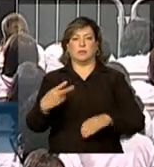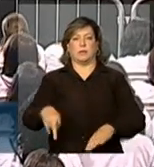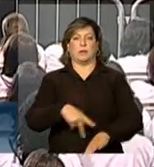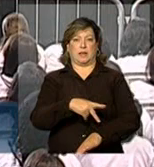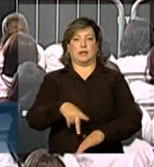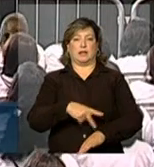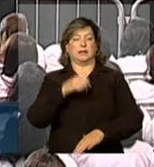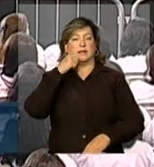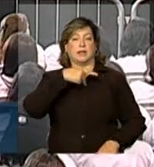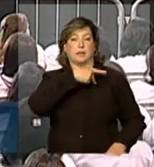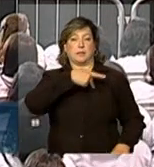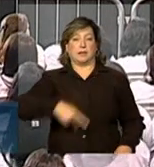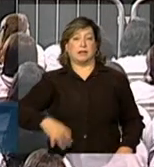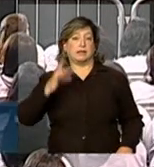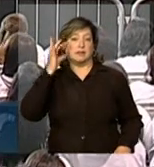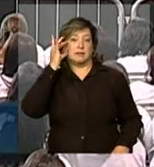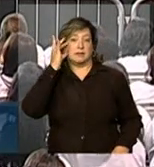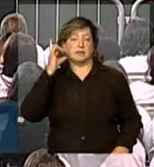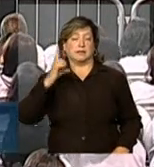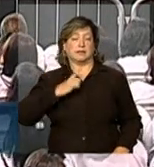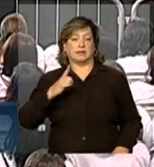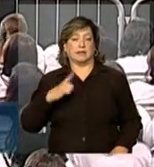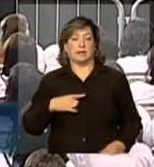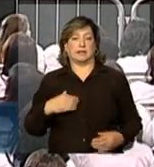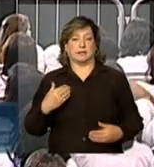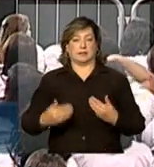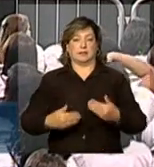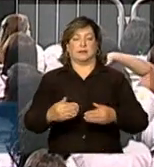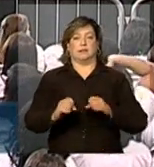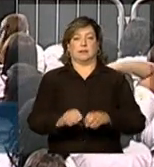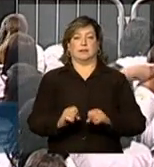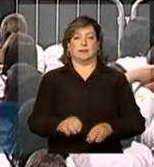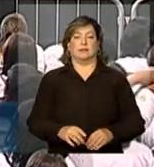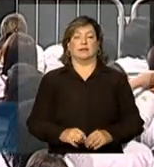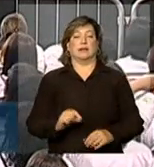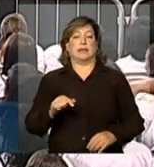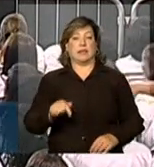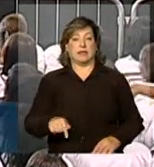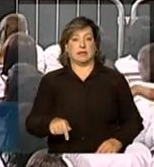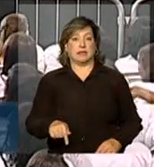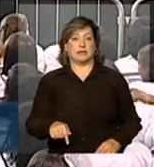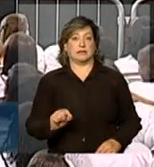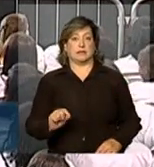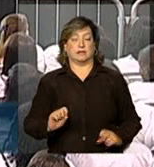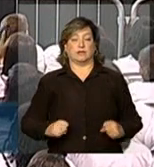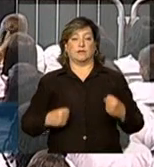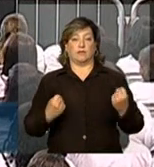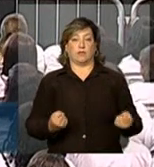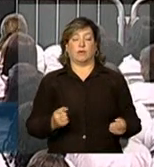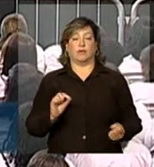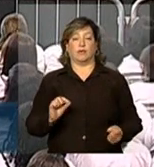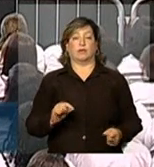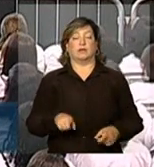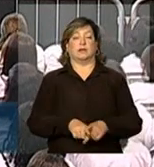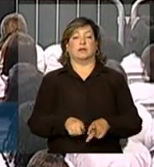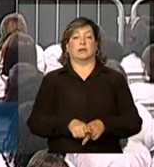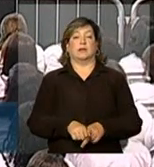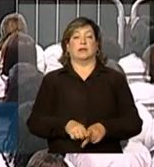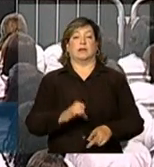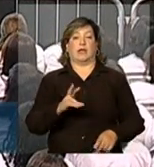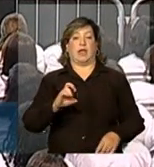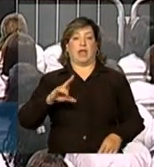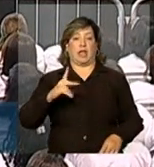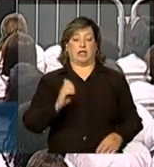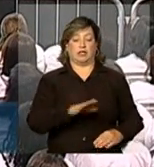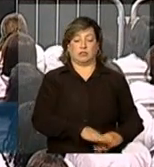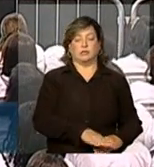vem conduzindo, e esse esforço vai da creche à pós-graduação. E o que